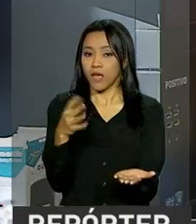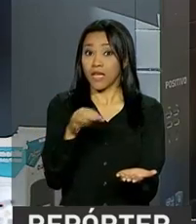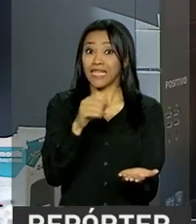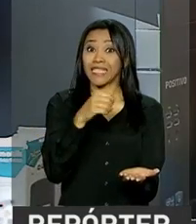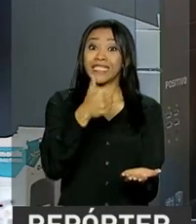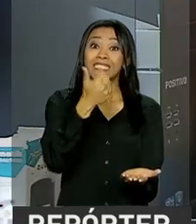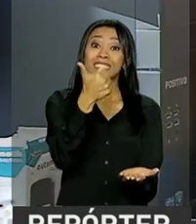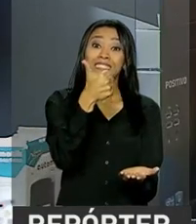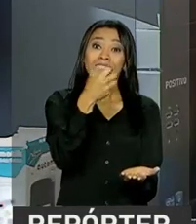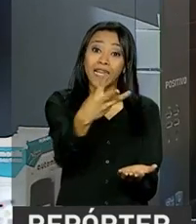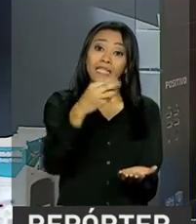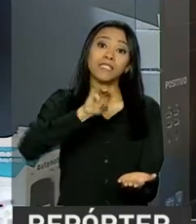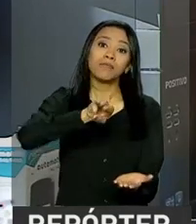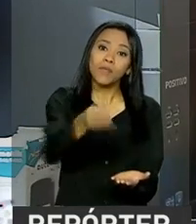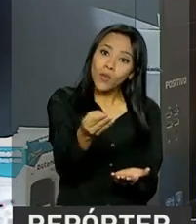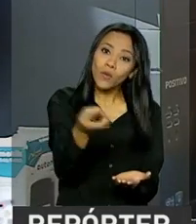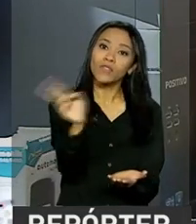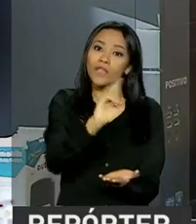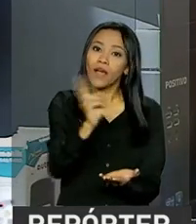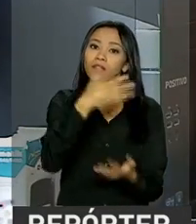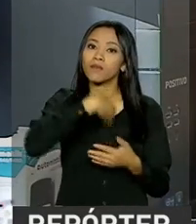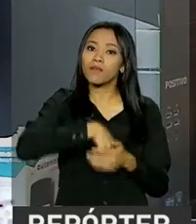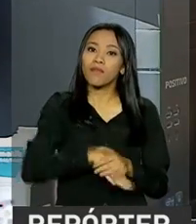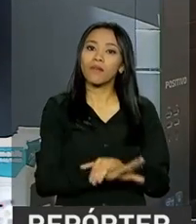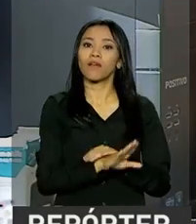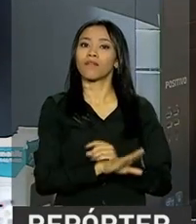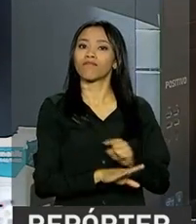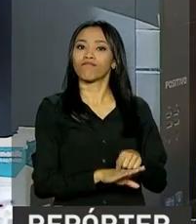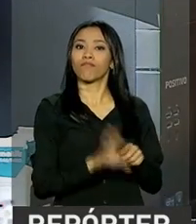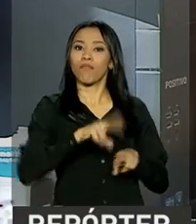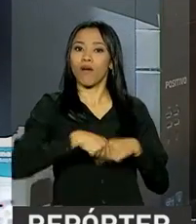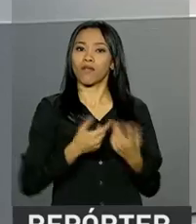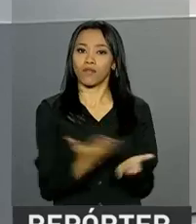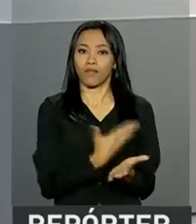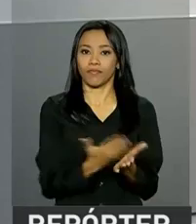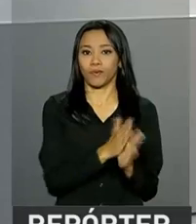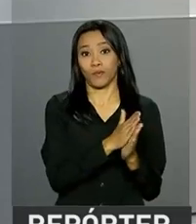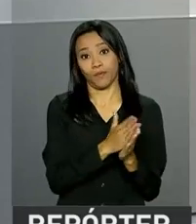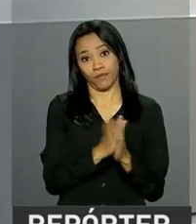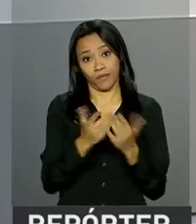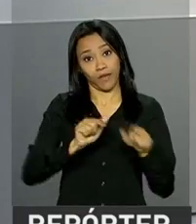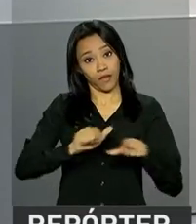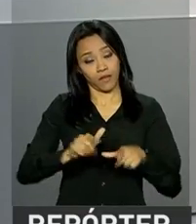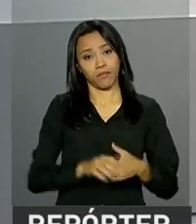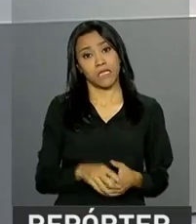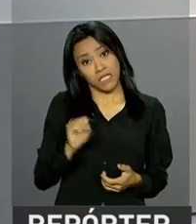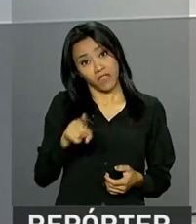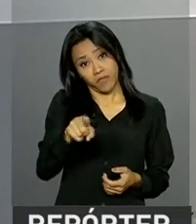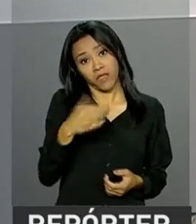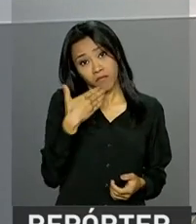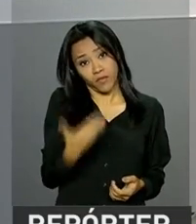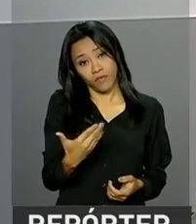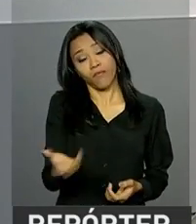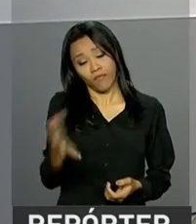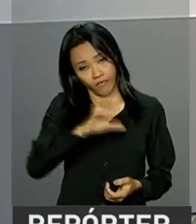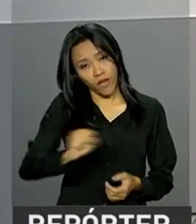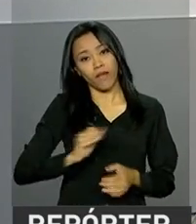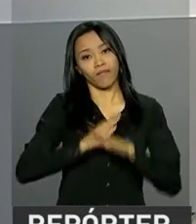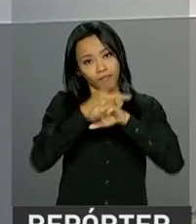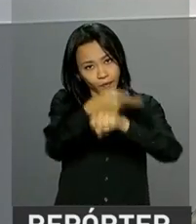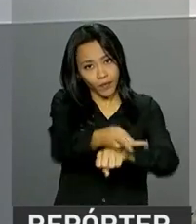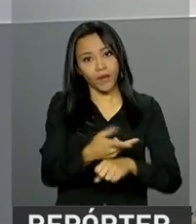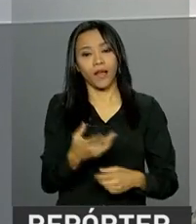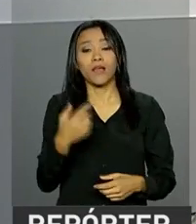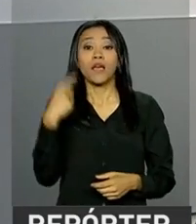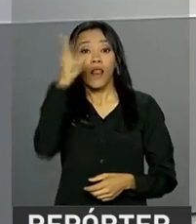R milhões deais para o ministério expedição desse número de carteiras então se você solicitou vá buscar Lembrando que a